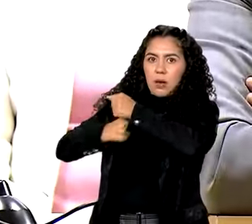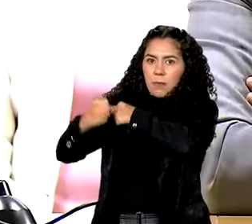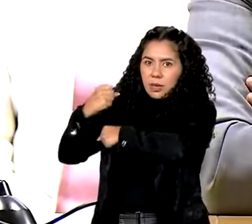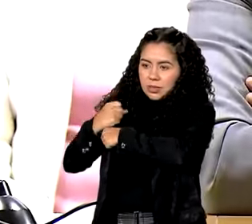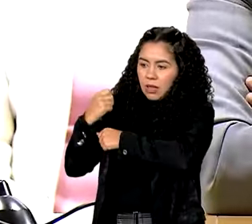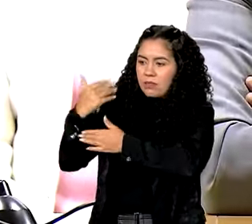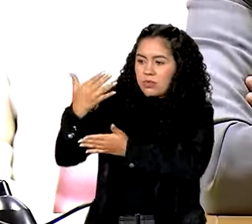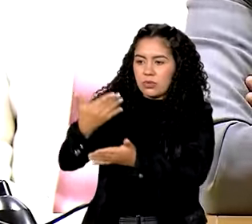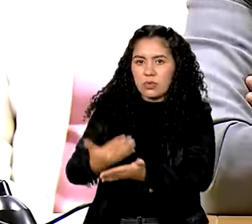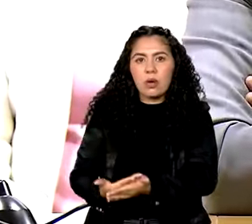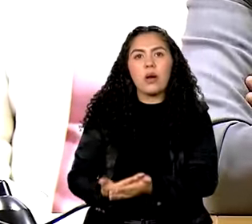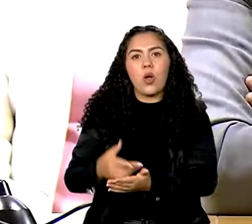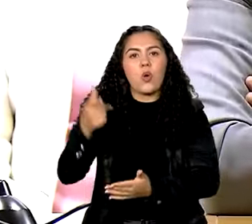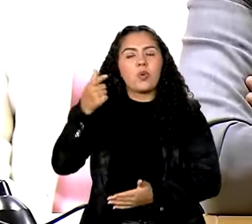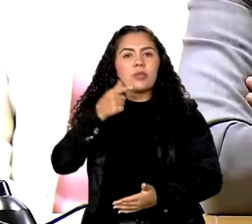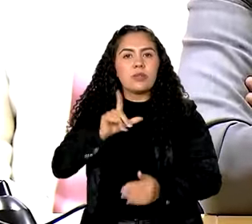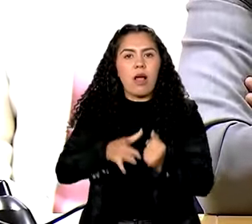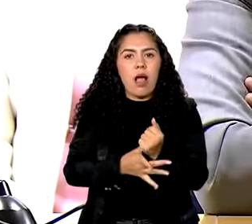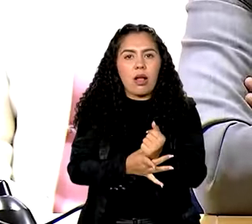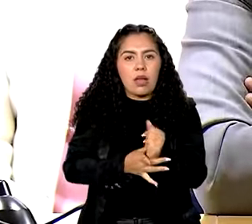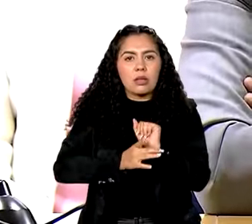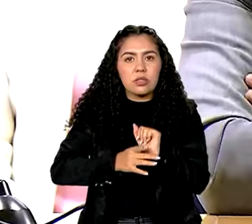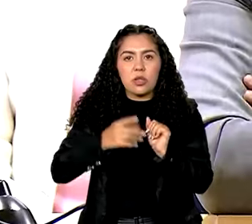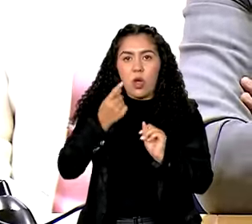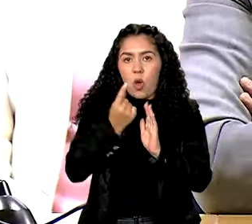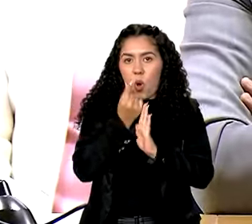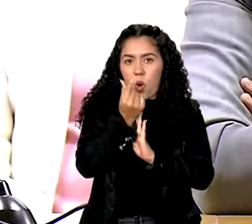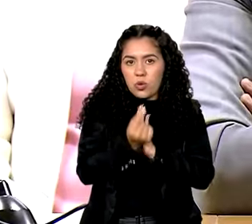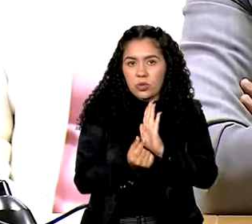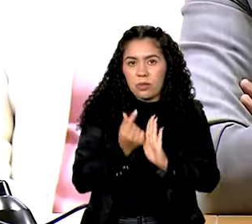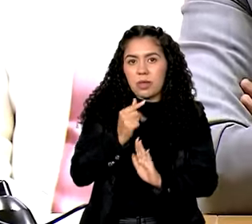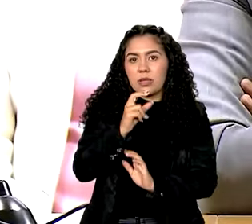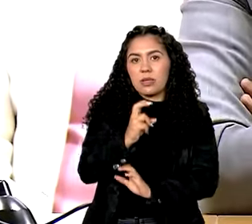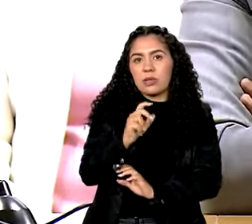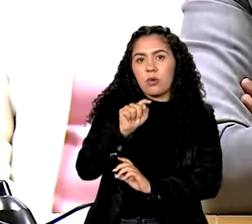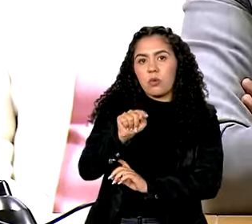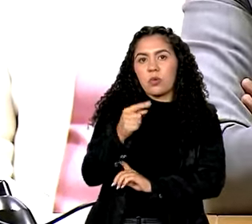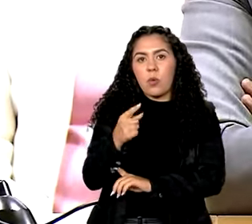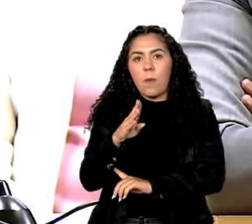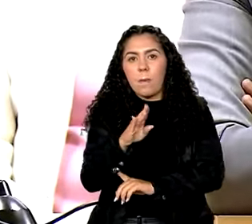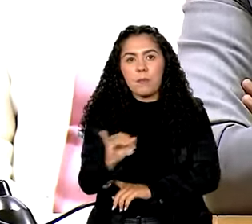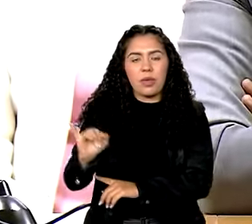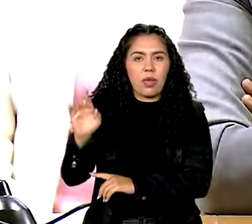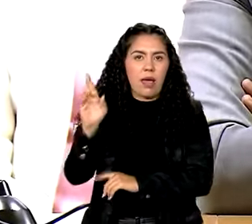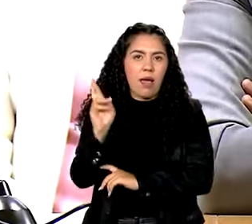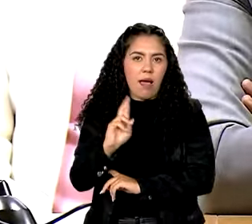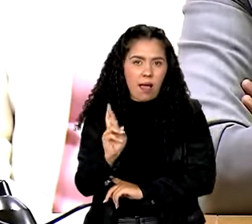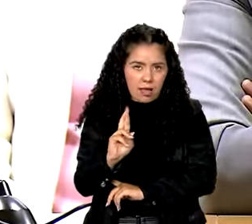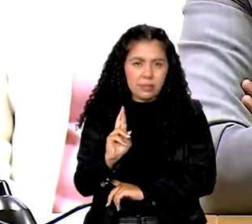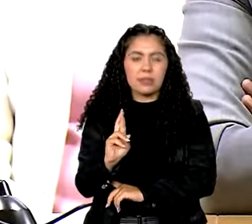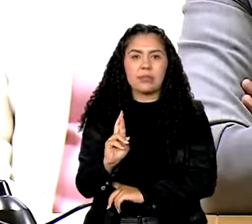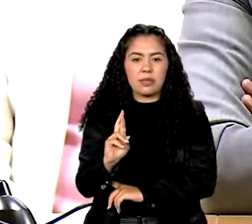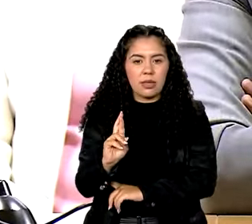garantir para o Farmácia Popular um orçamento de 5,1 bilhão de reais. Isso é